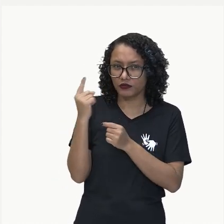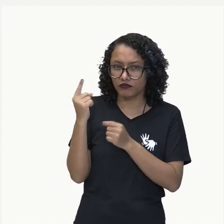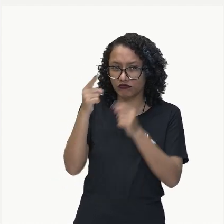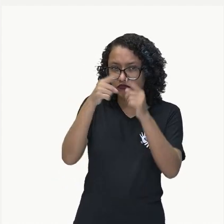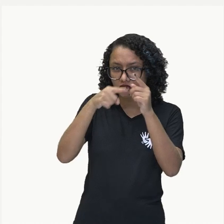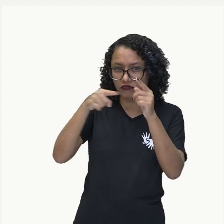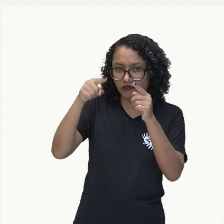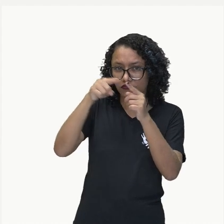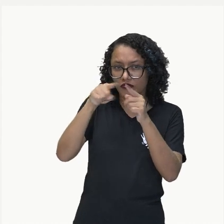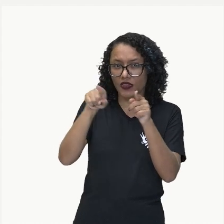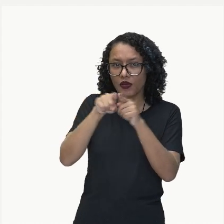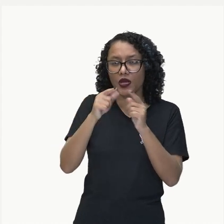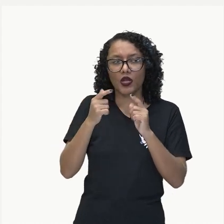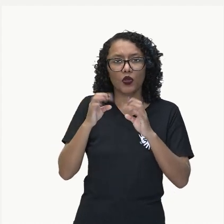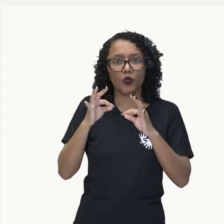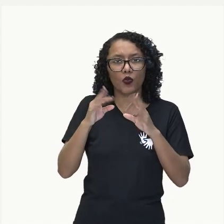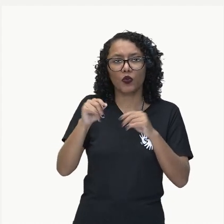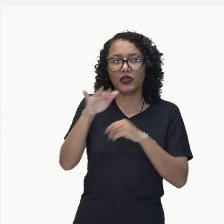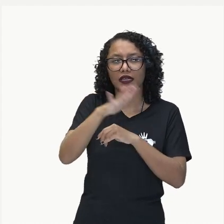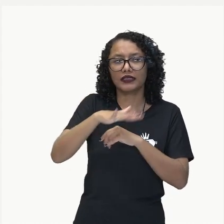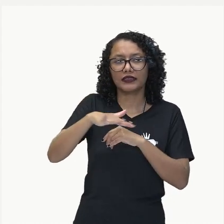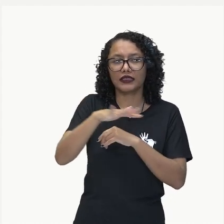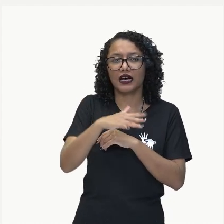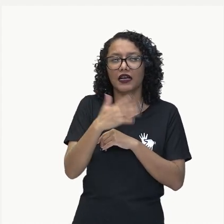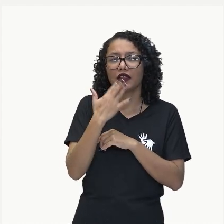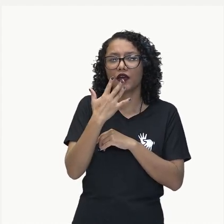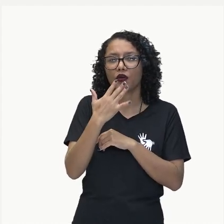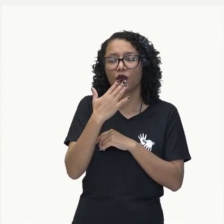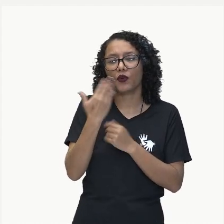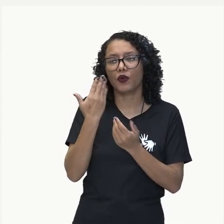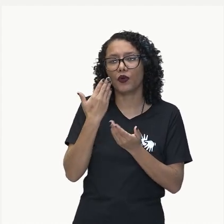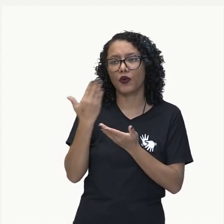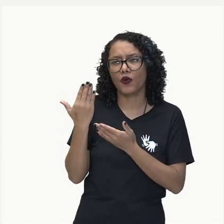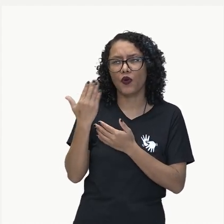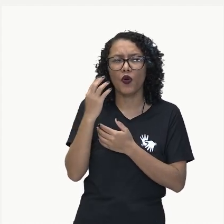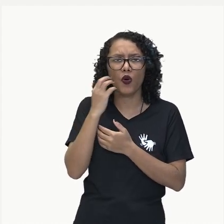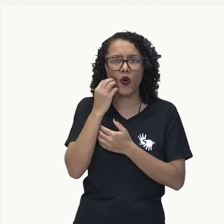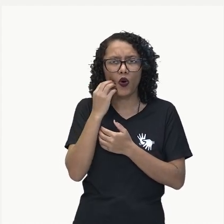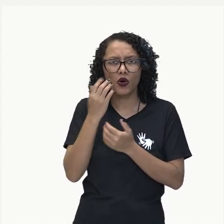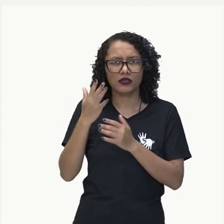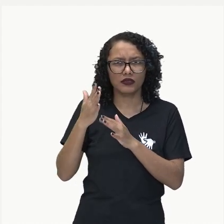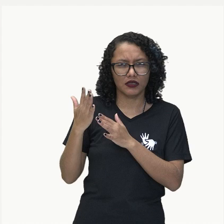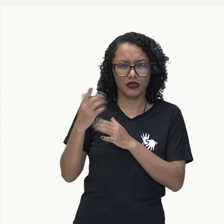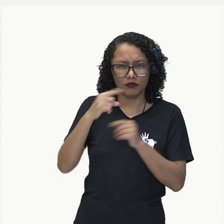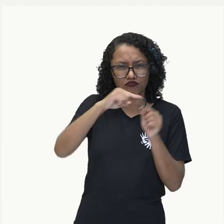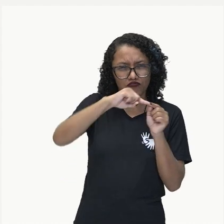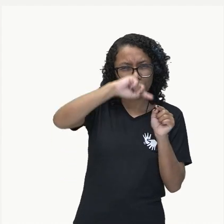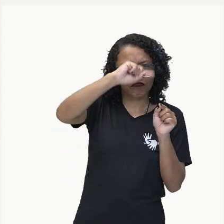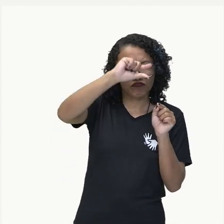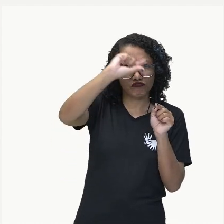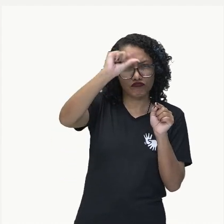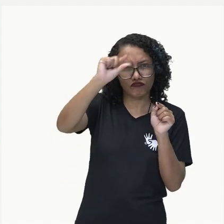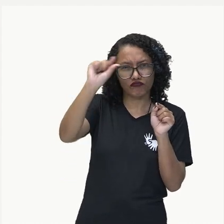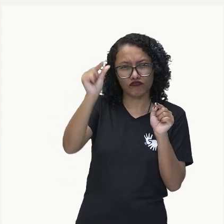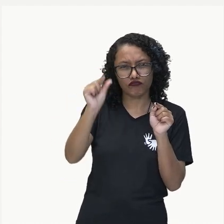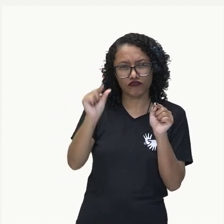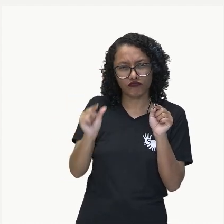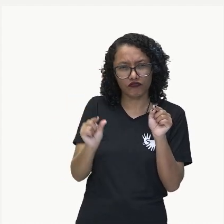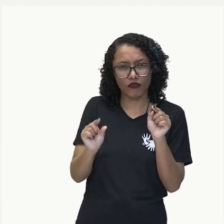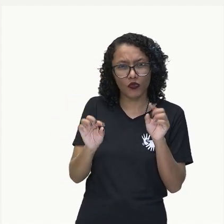Essa região que a gente observa que vai estar, né, num tom rosado, vai pegar essa região